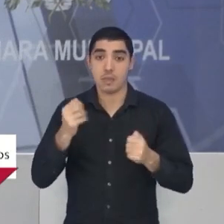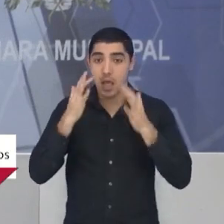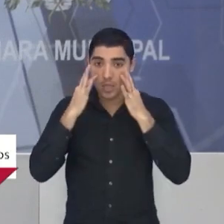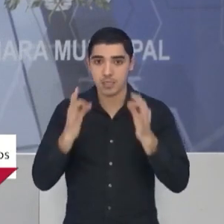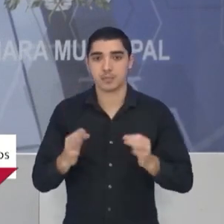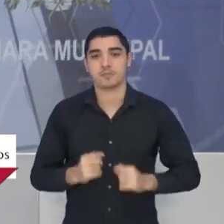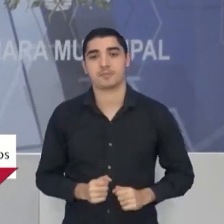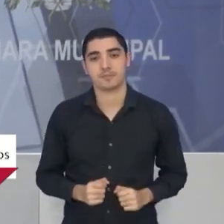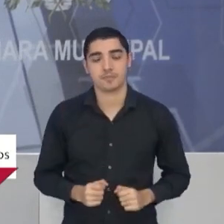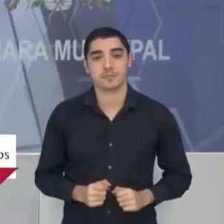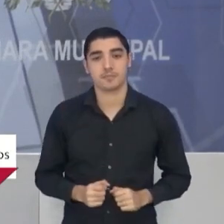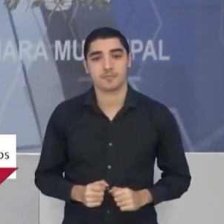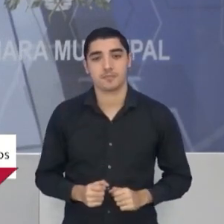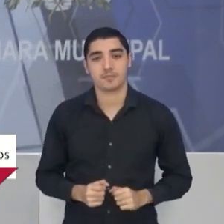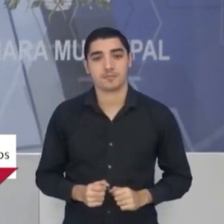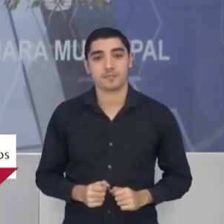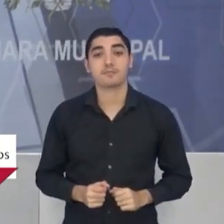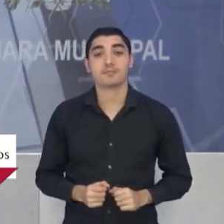eh